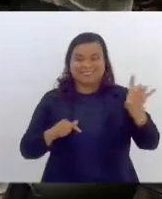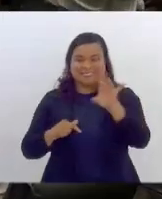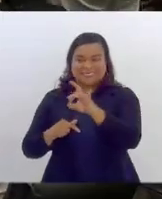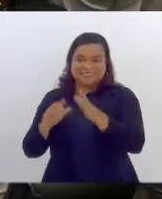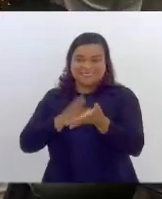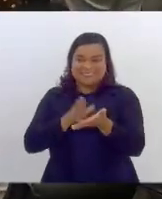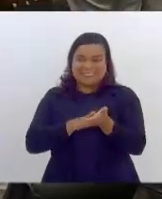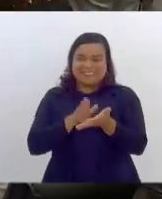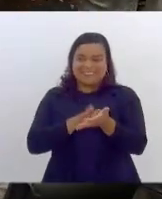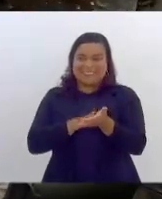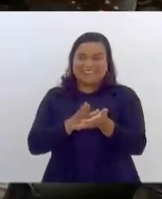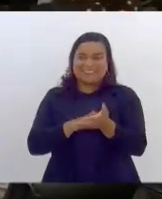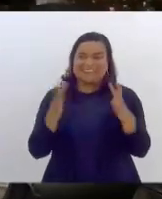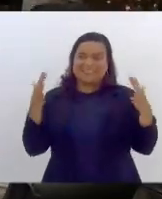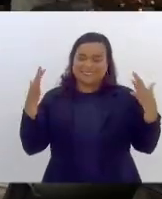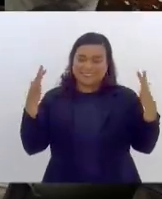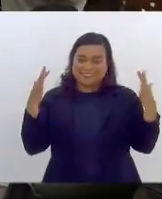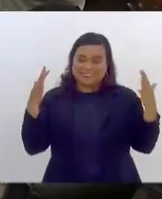vocês.